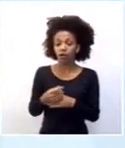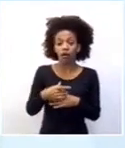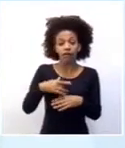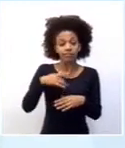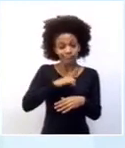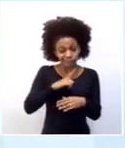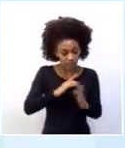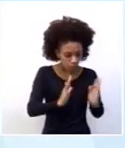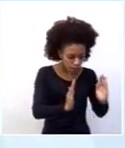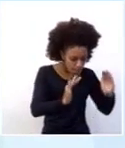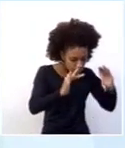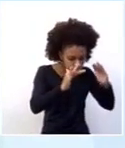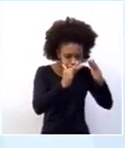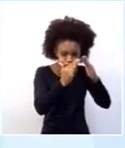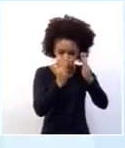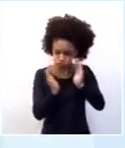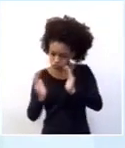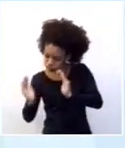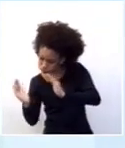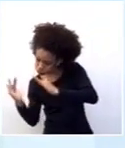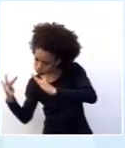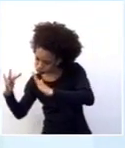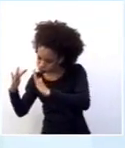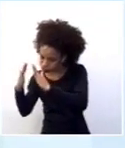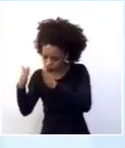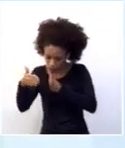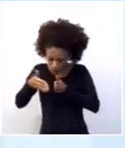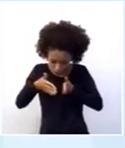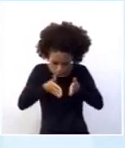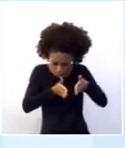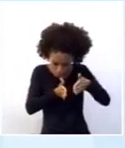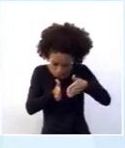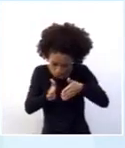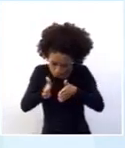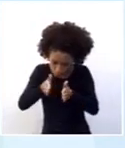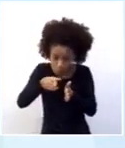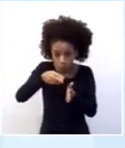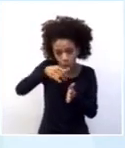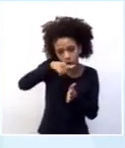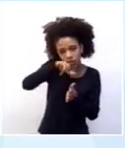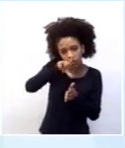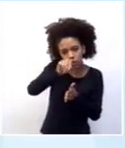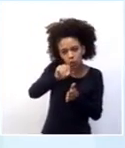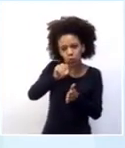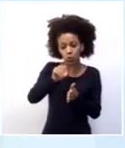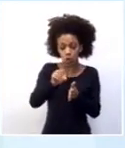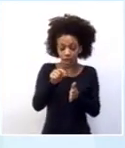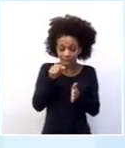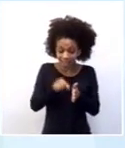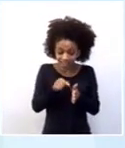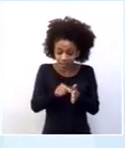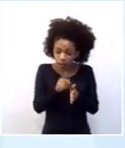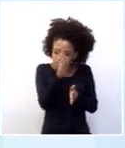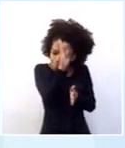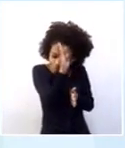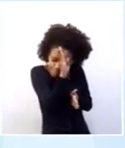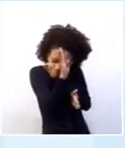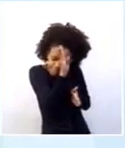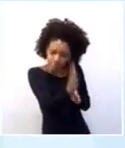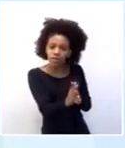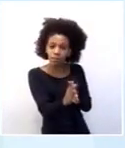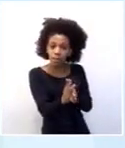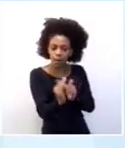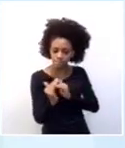região mais montanhosa, próxima à nascente do rio Nilo. Então, o rio Nilo se torna fundamental para o desenvolvimento da